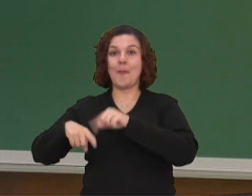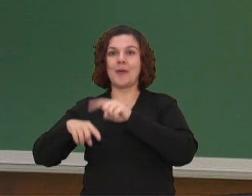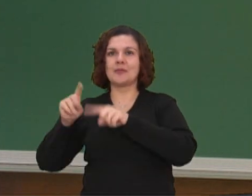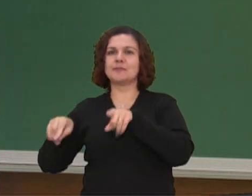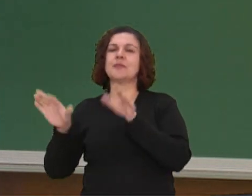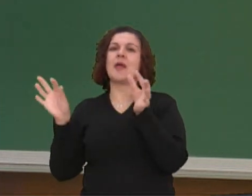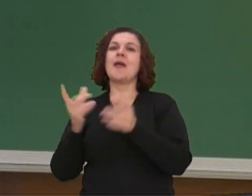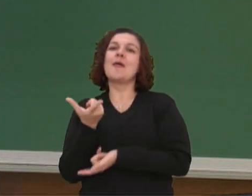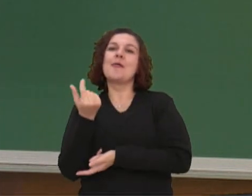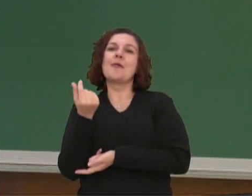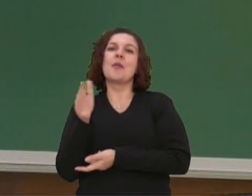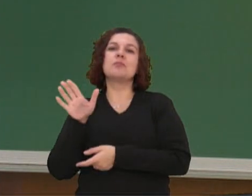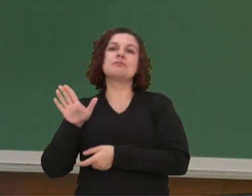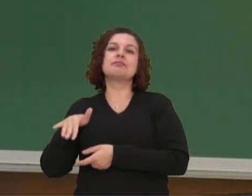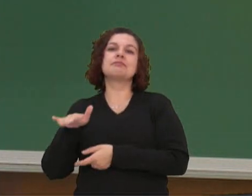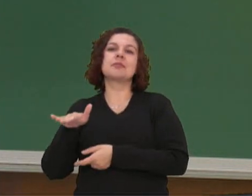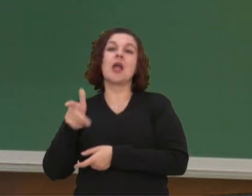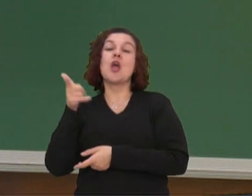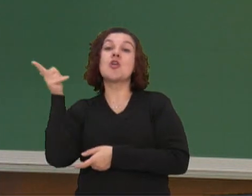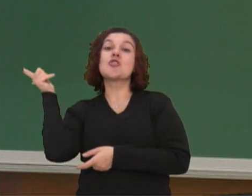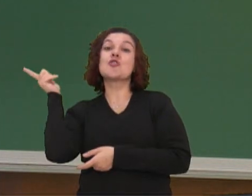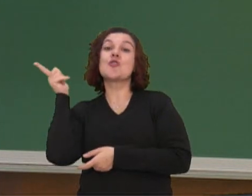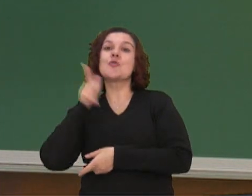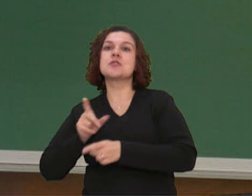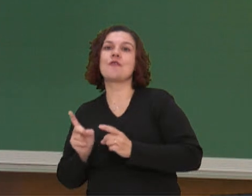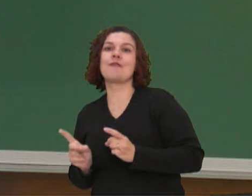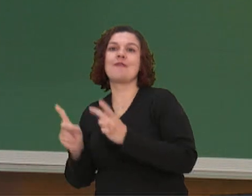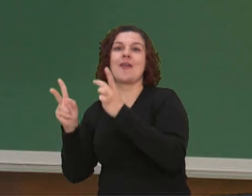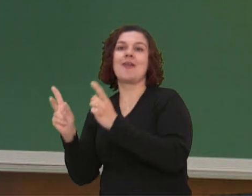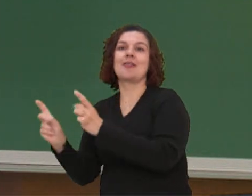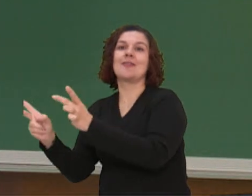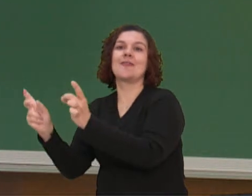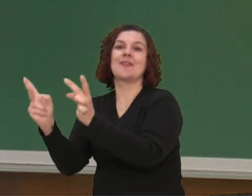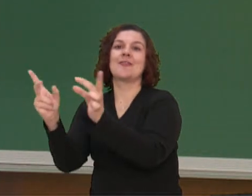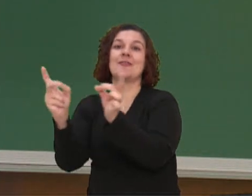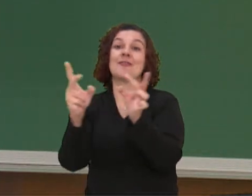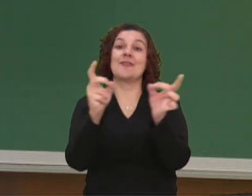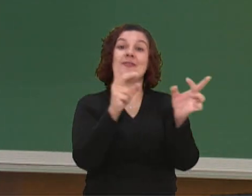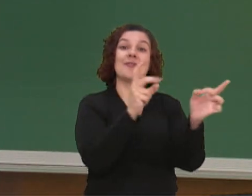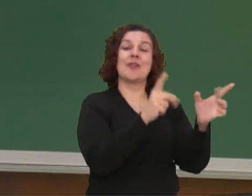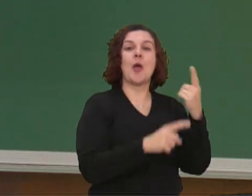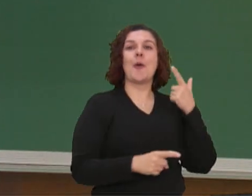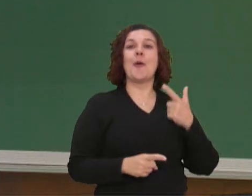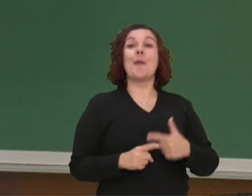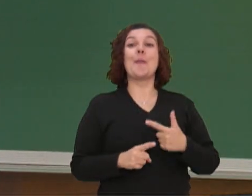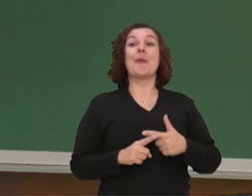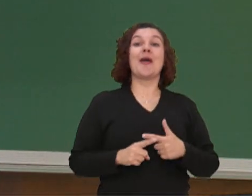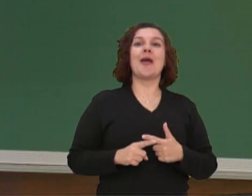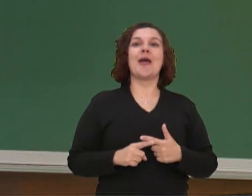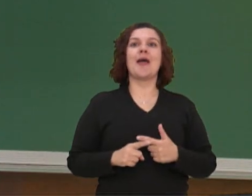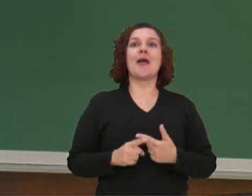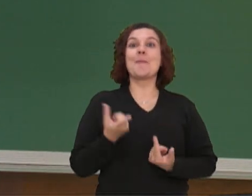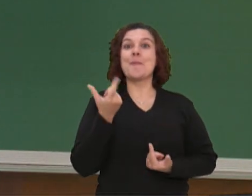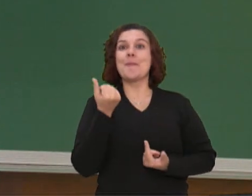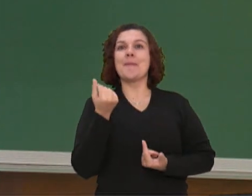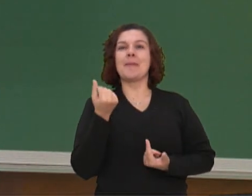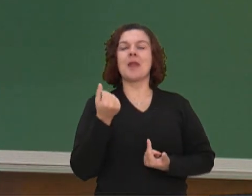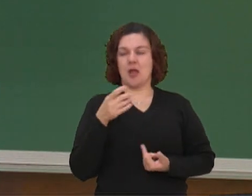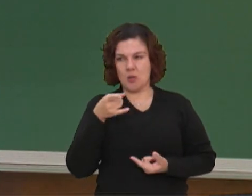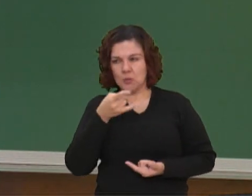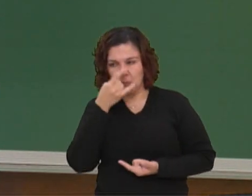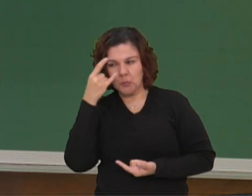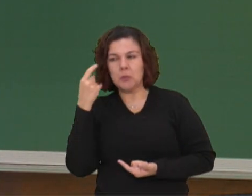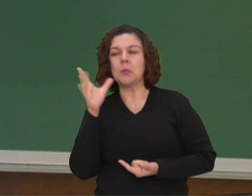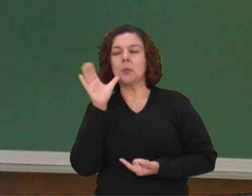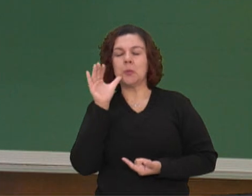baratos. Ou seja, eu consigo vender muito mais porque eu tenho preços atraentes, né?